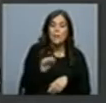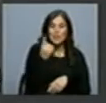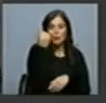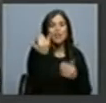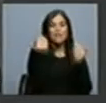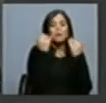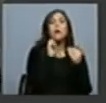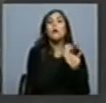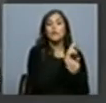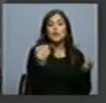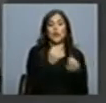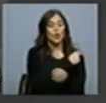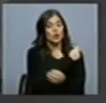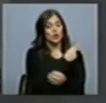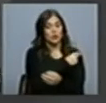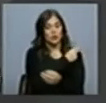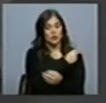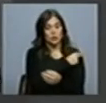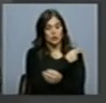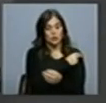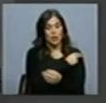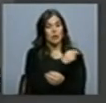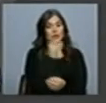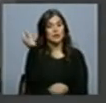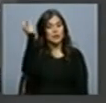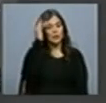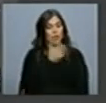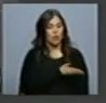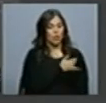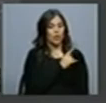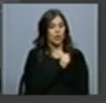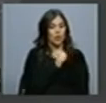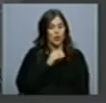anunciada pela Universidade do Astrofísica da Universidade Estadual de San Diego, que descobriu